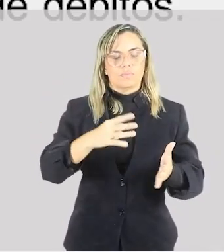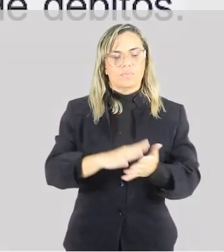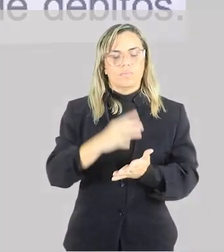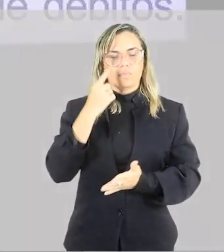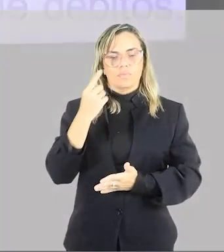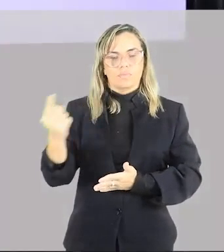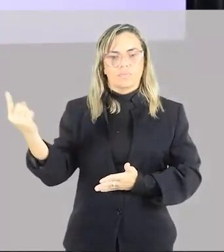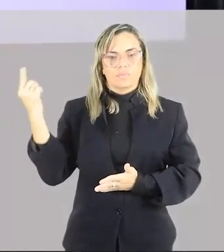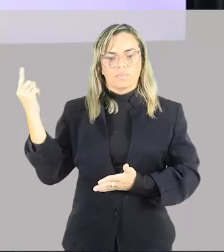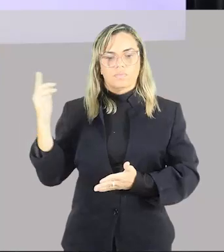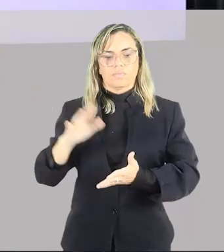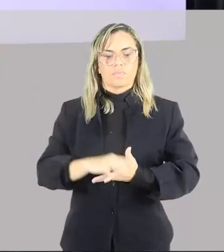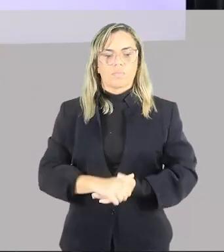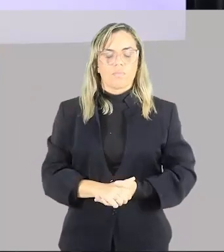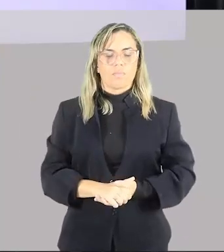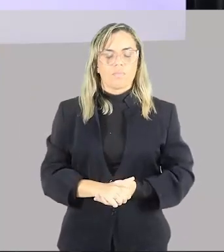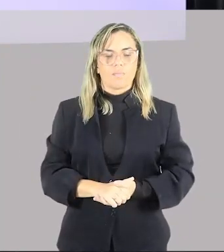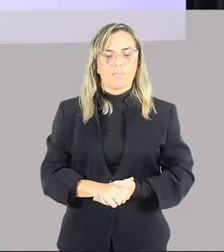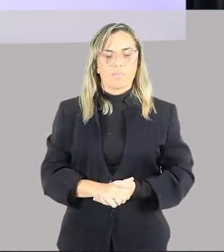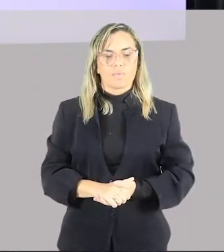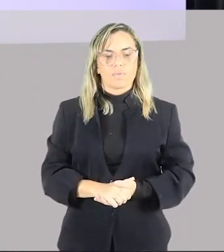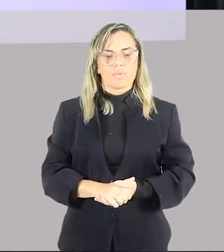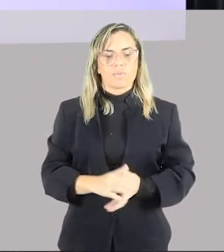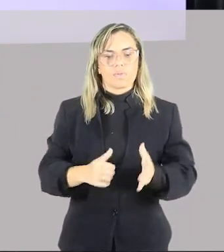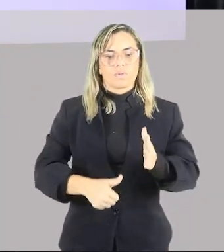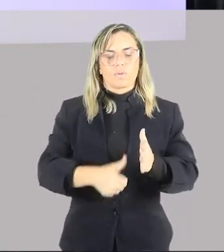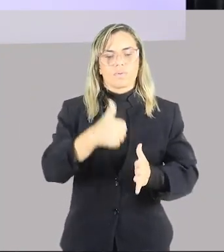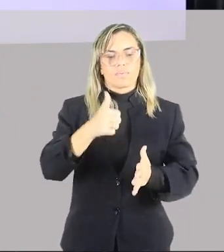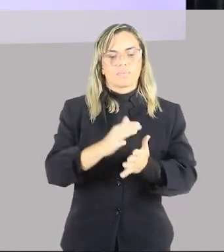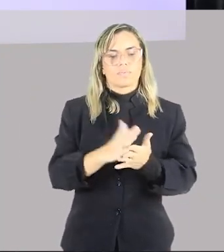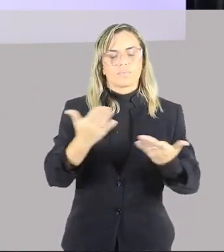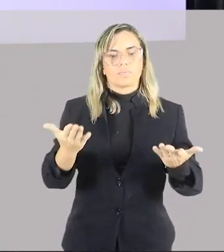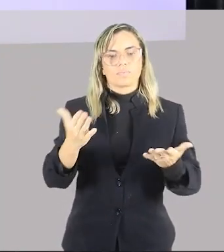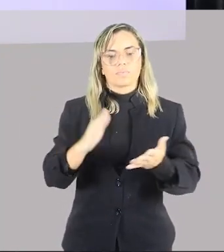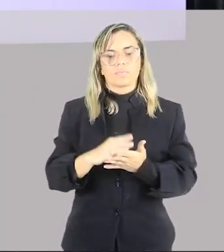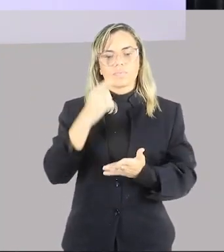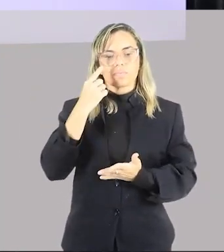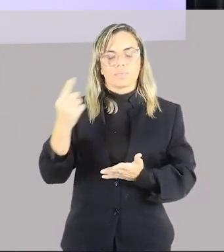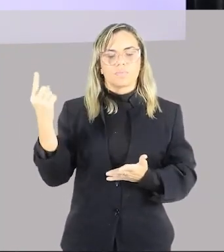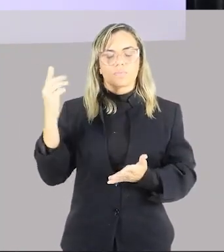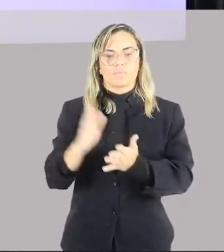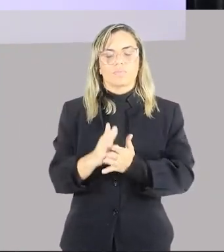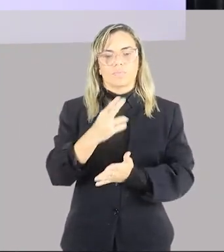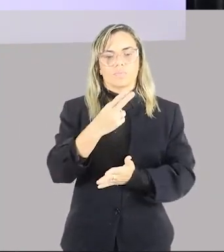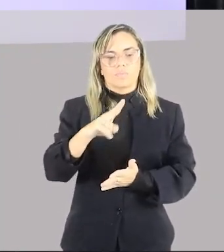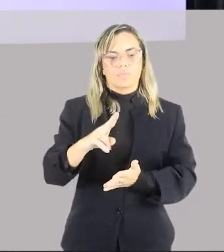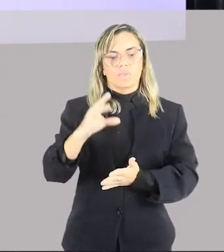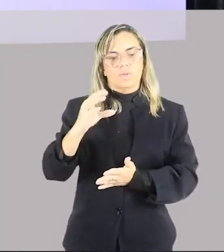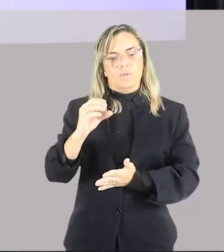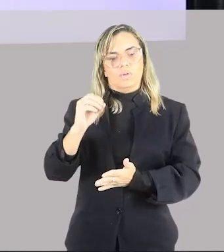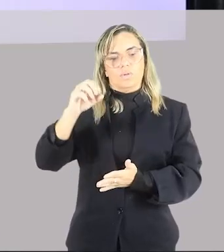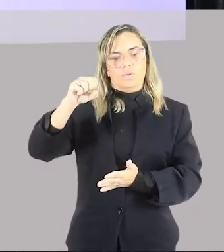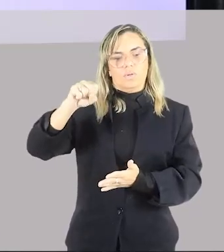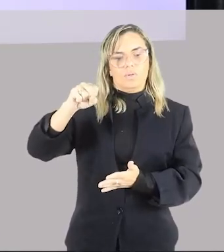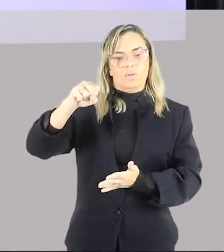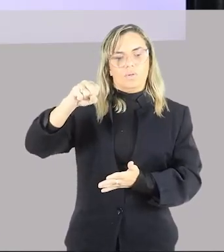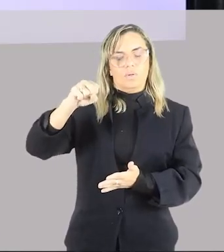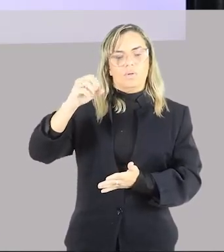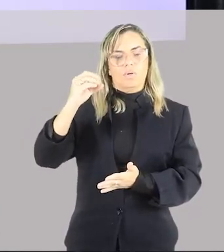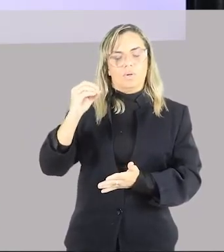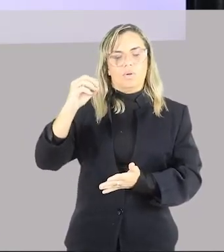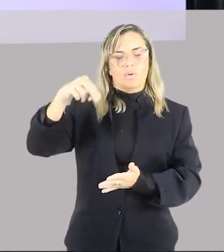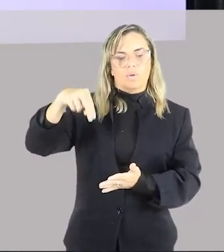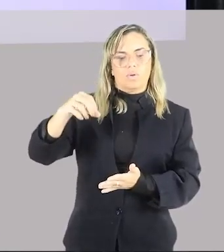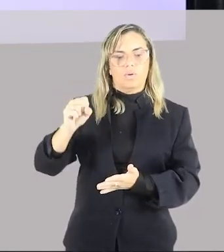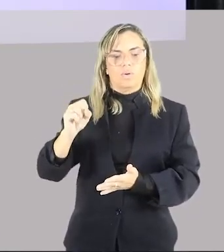atos enunciativos. Os constitutivos, olha novamente o nome. Os atos constitutivos constituem.